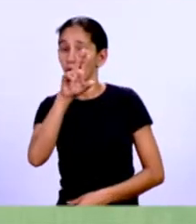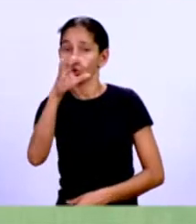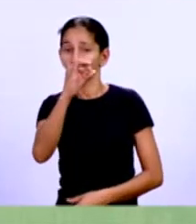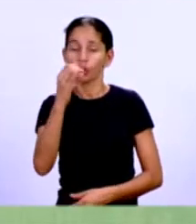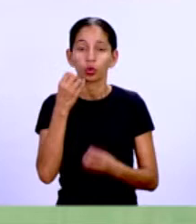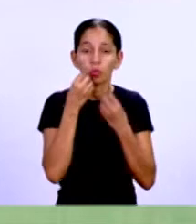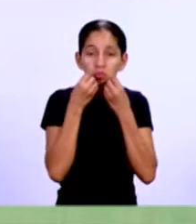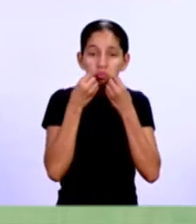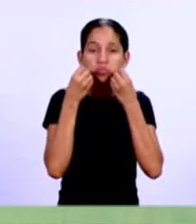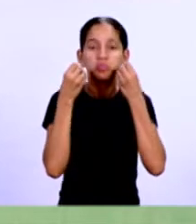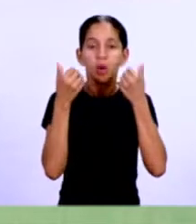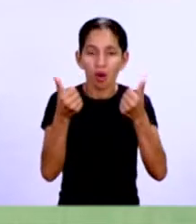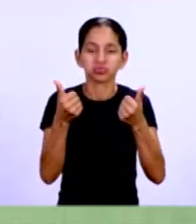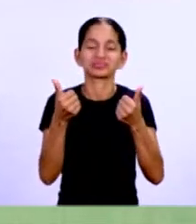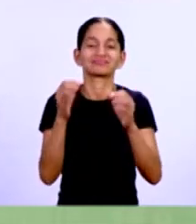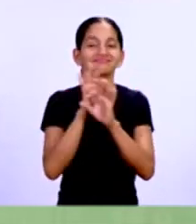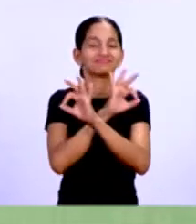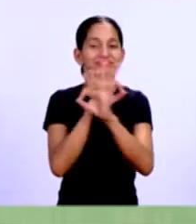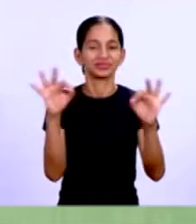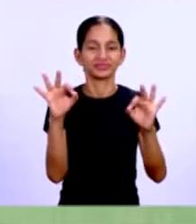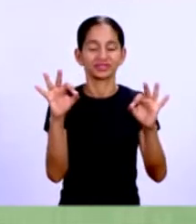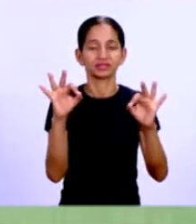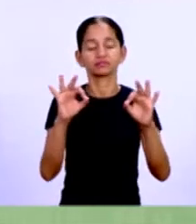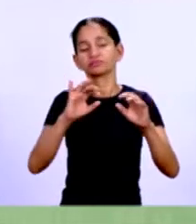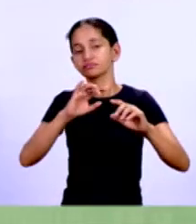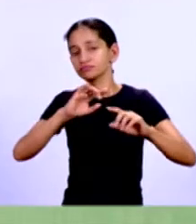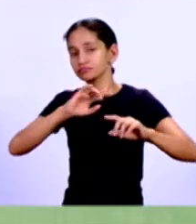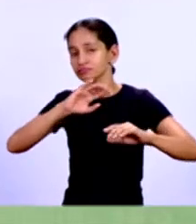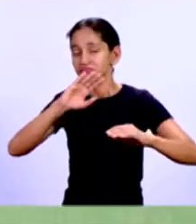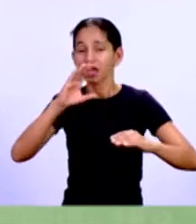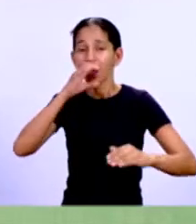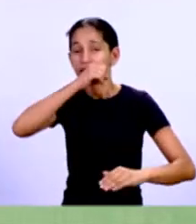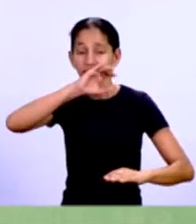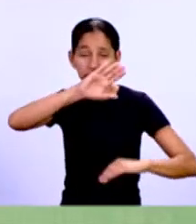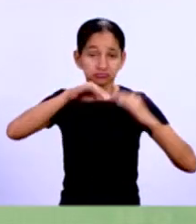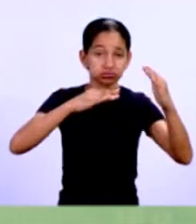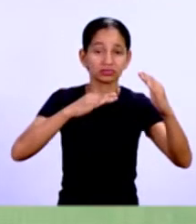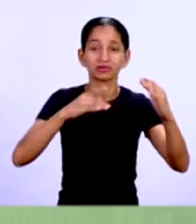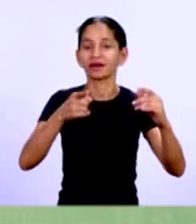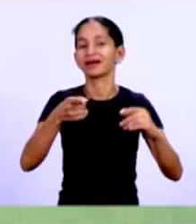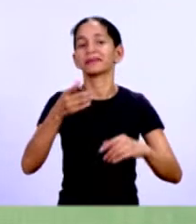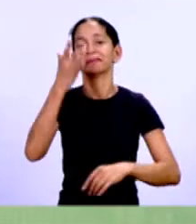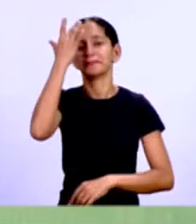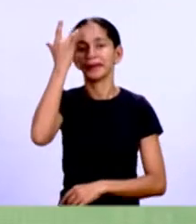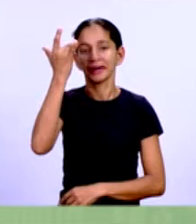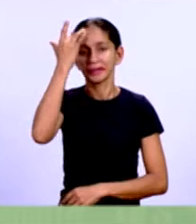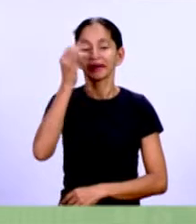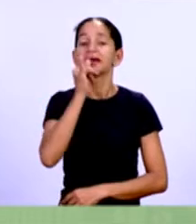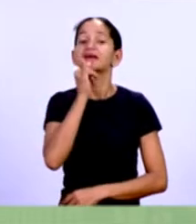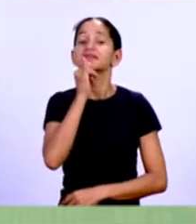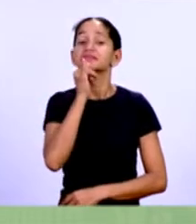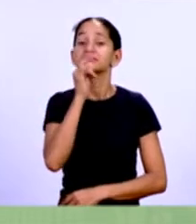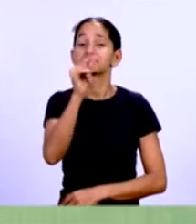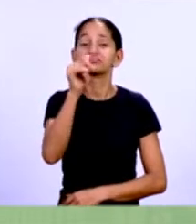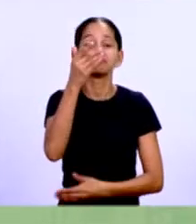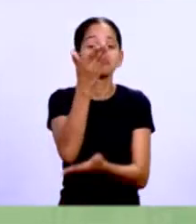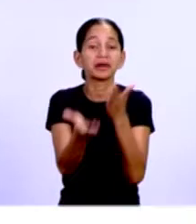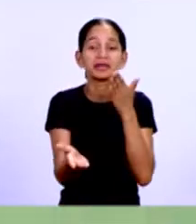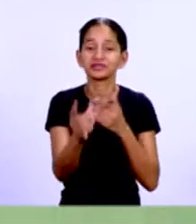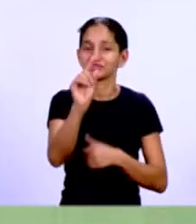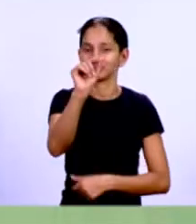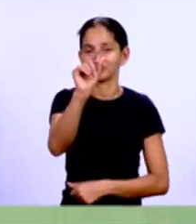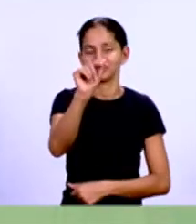hoje pode se tornar, de um momento para o outro, um negócio ruim e acarretar sérios